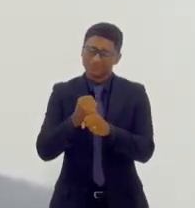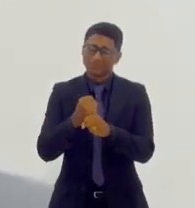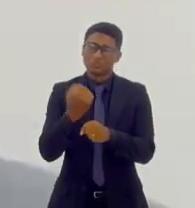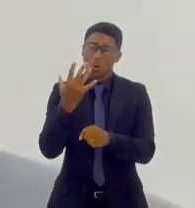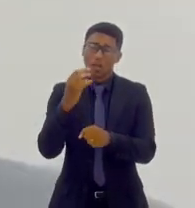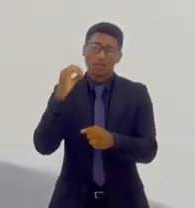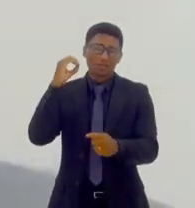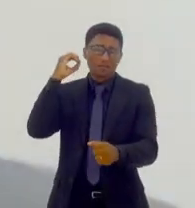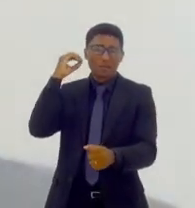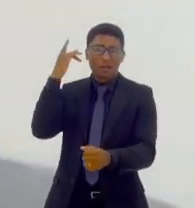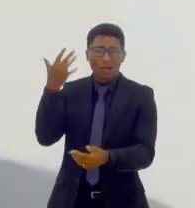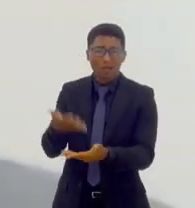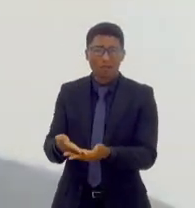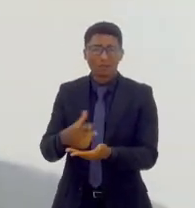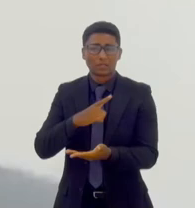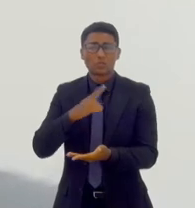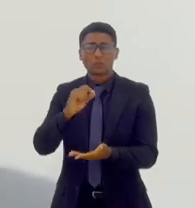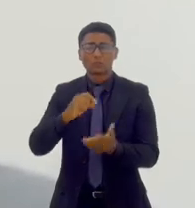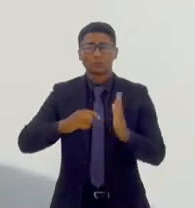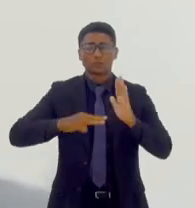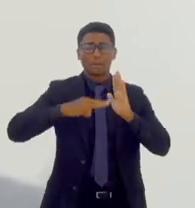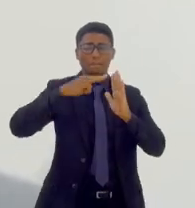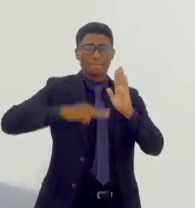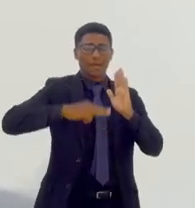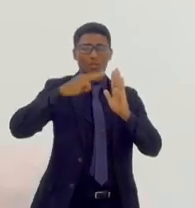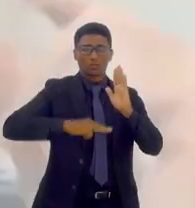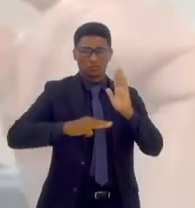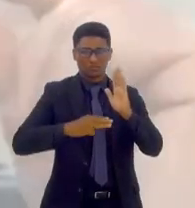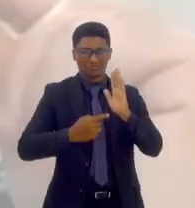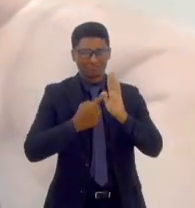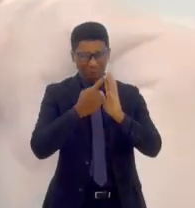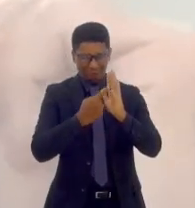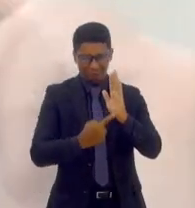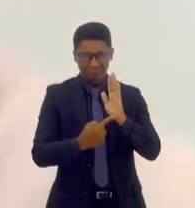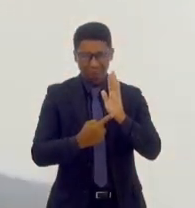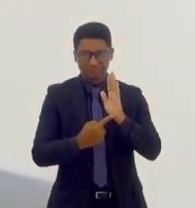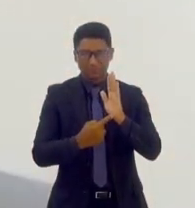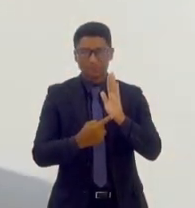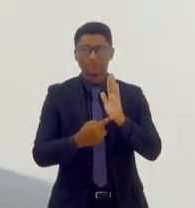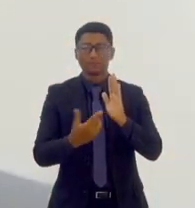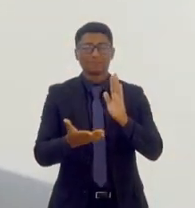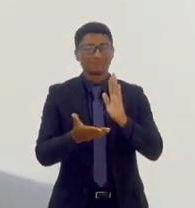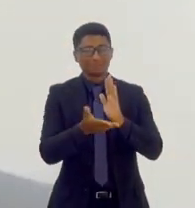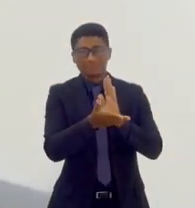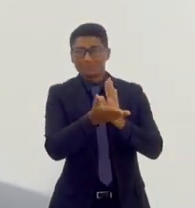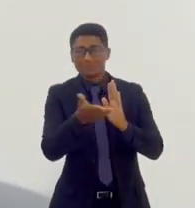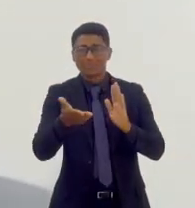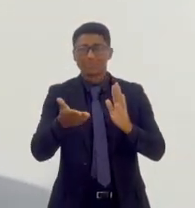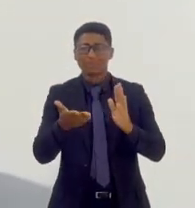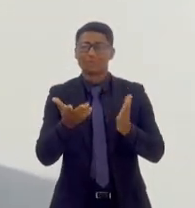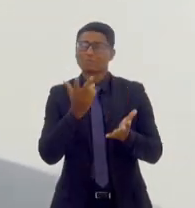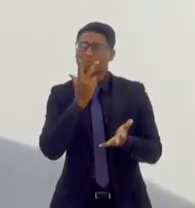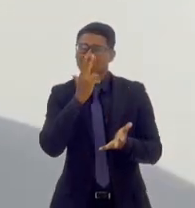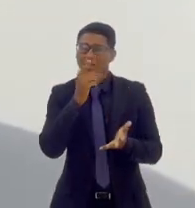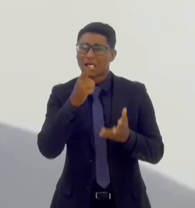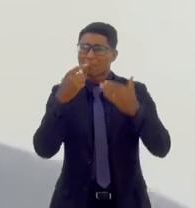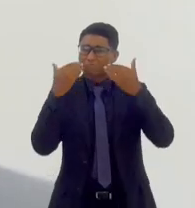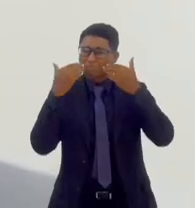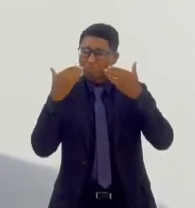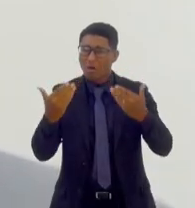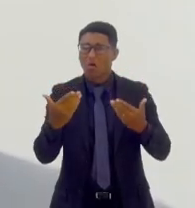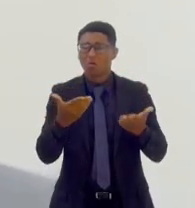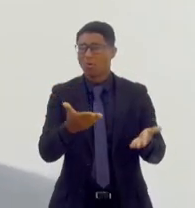é um método de enfrentamento das questões da segurança pública que se